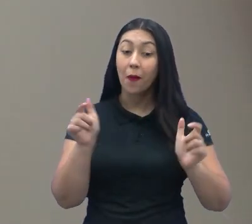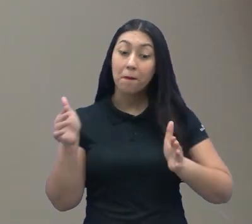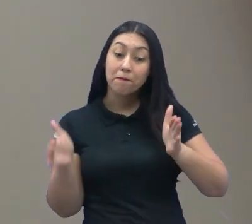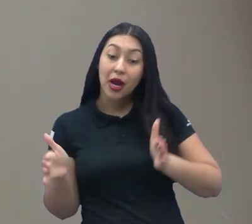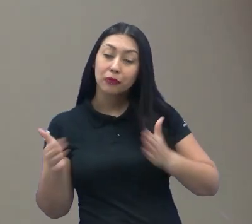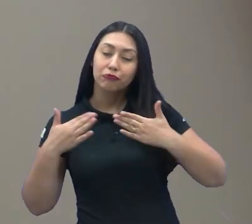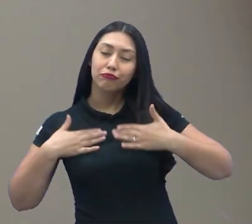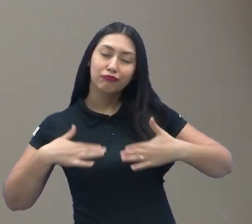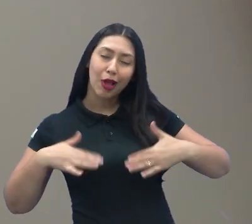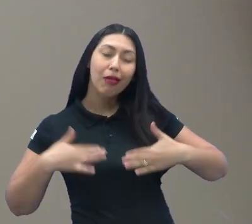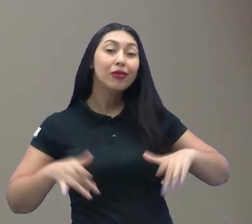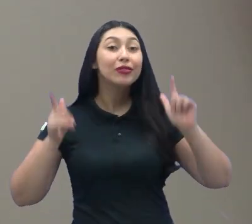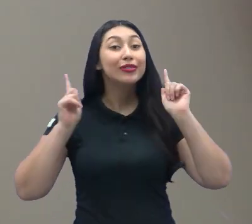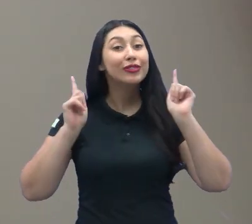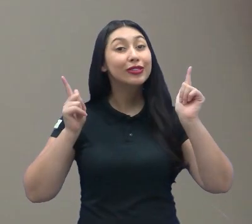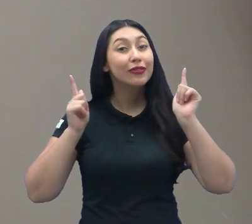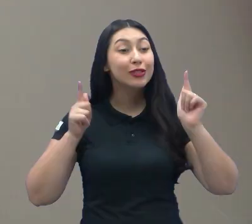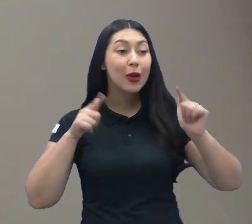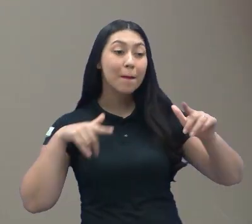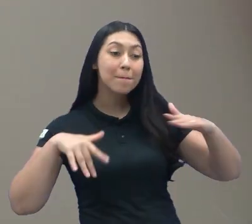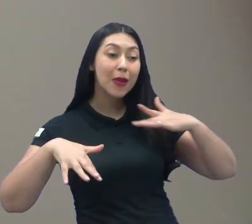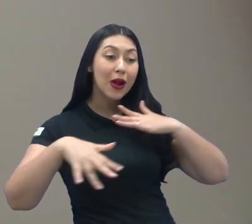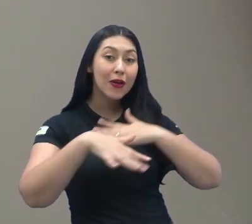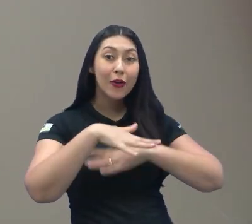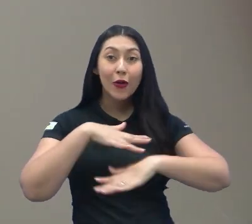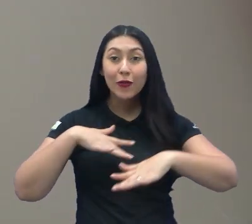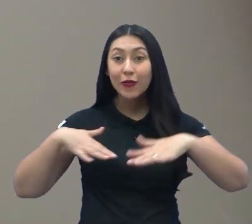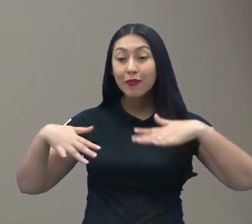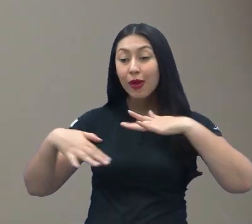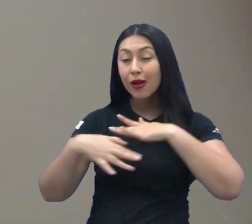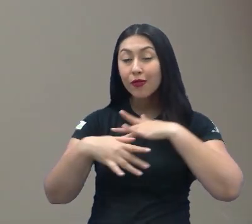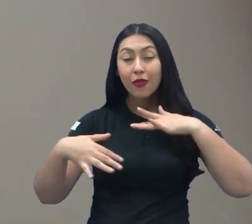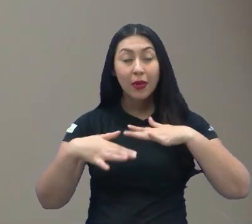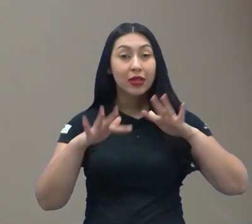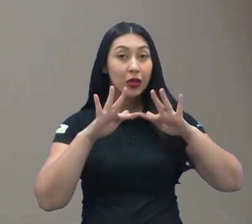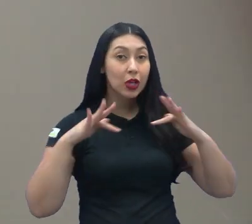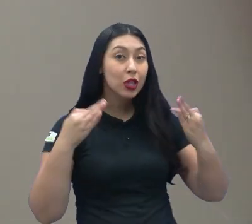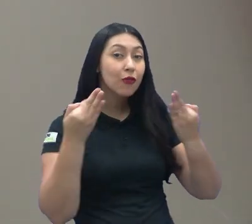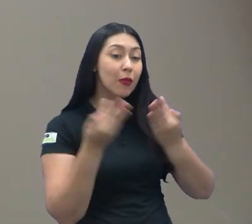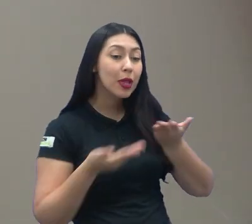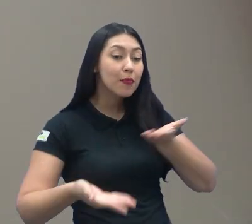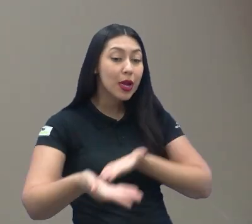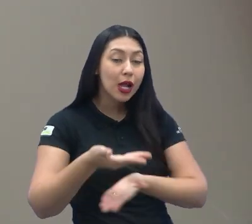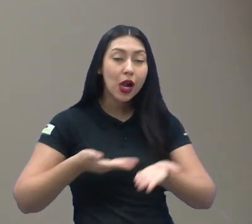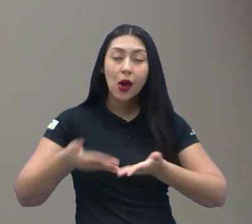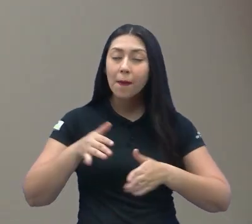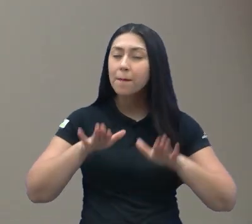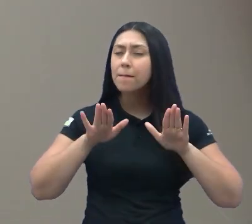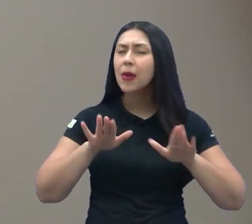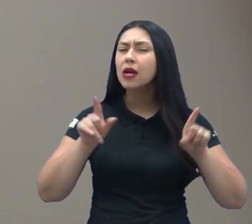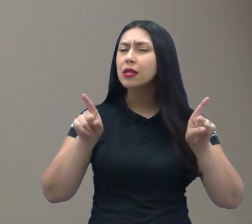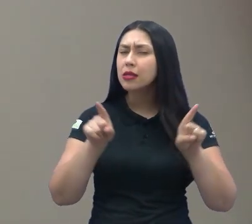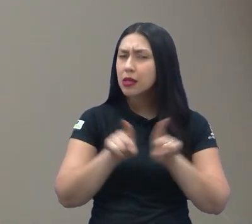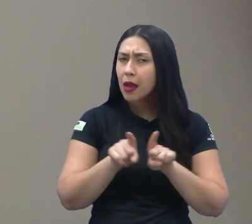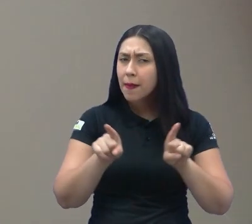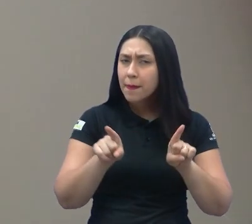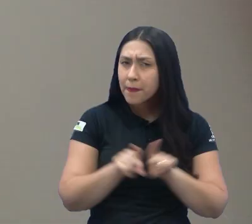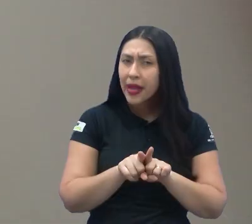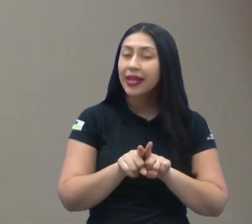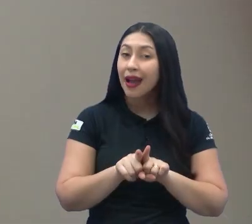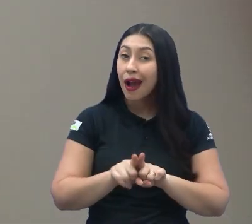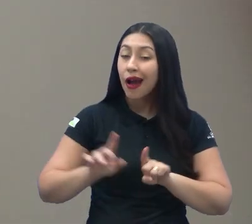descanso, diversão e movimentos, que toda a família ali participa. Só que também é um período em que mais